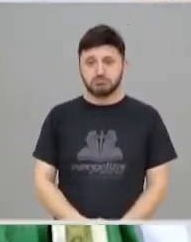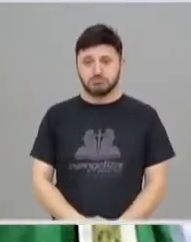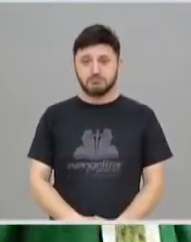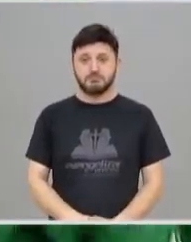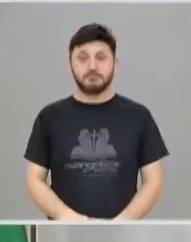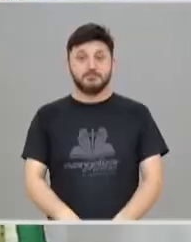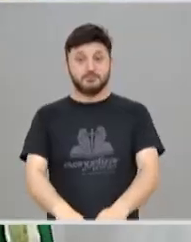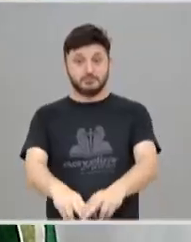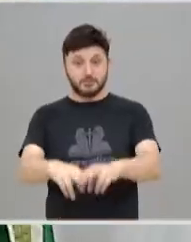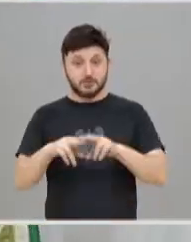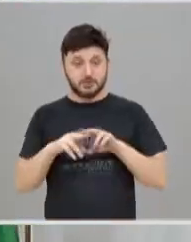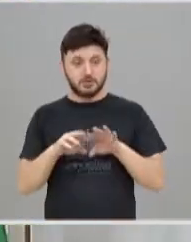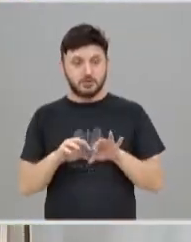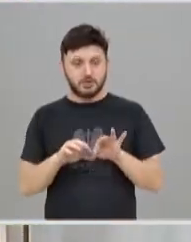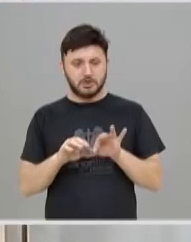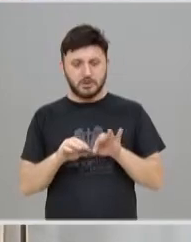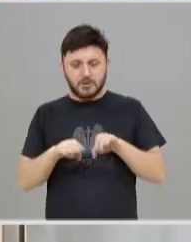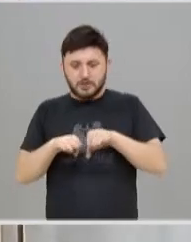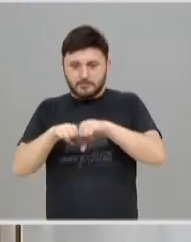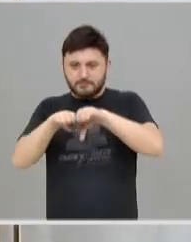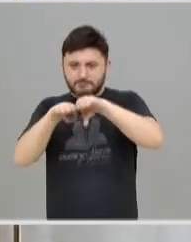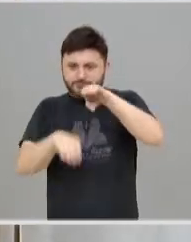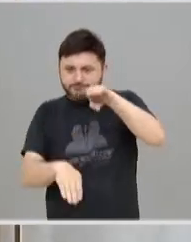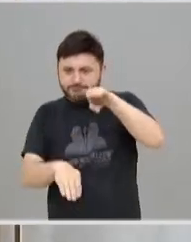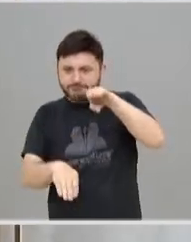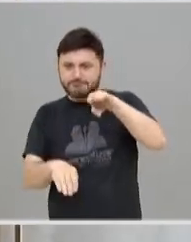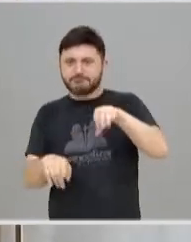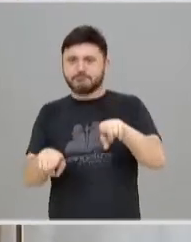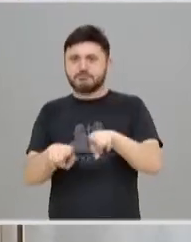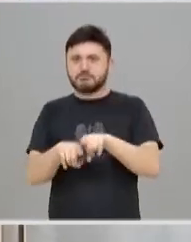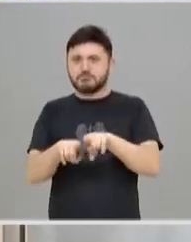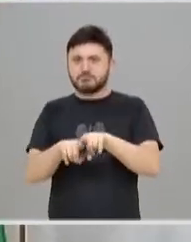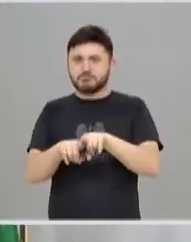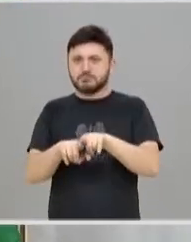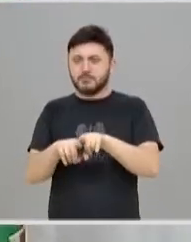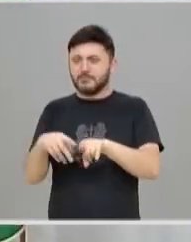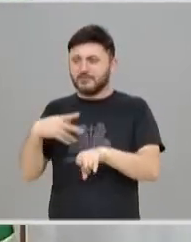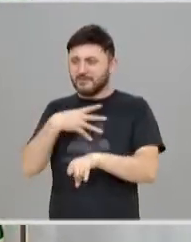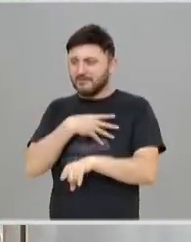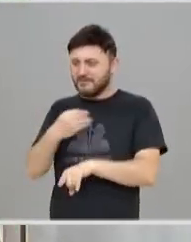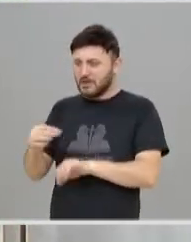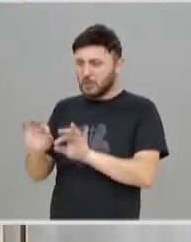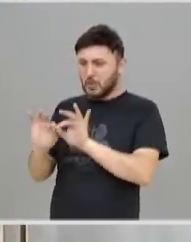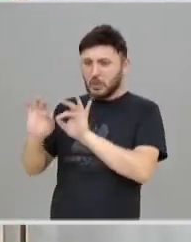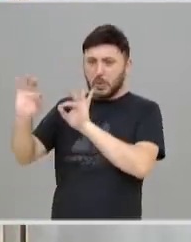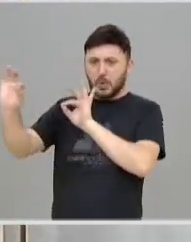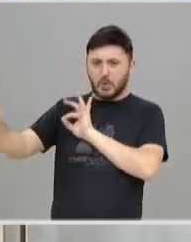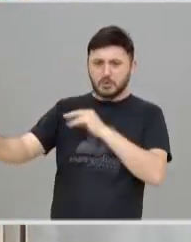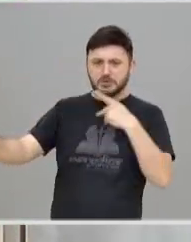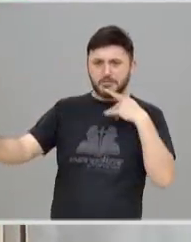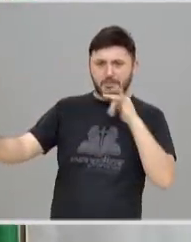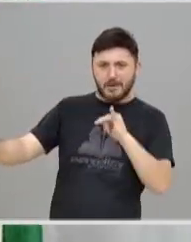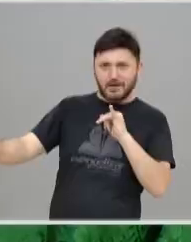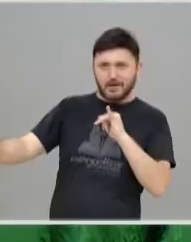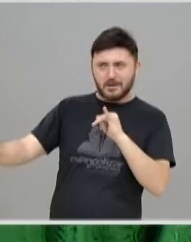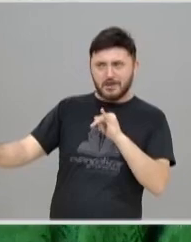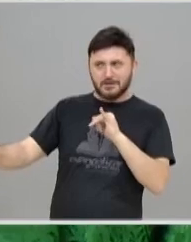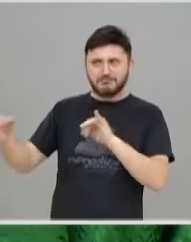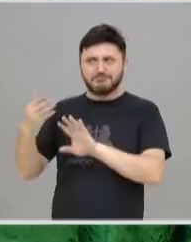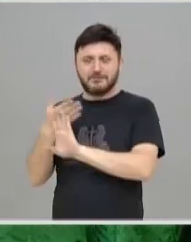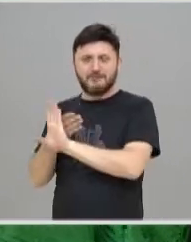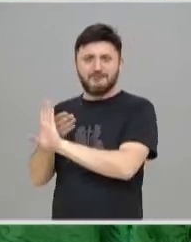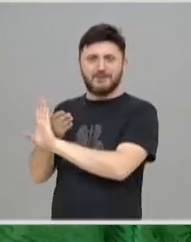E por essa distância que se tem dentro de casa com os pais, da mulher também,